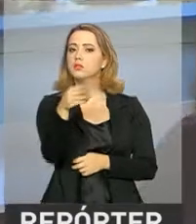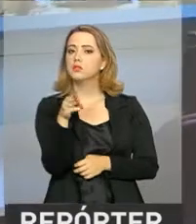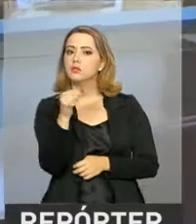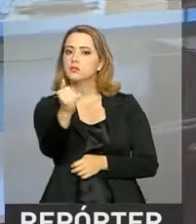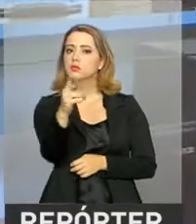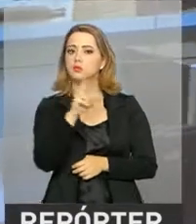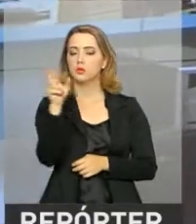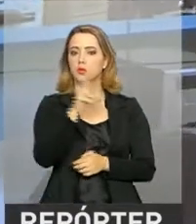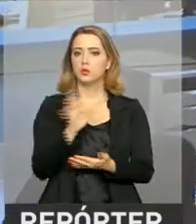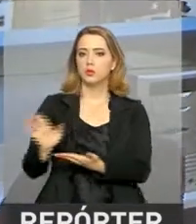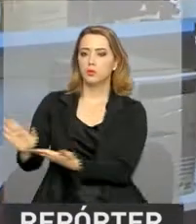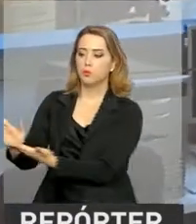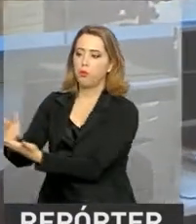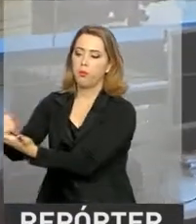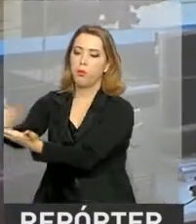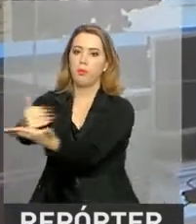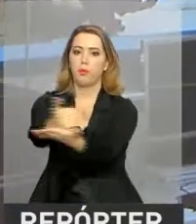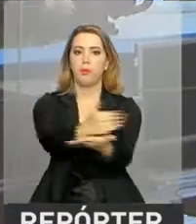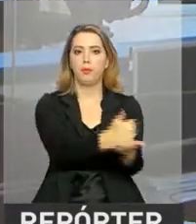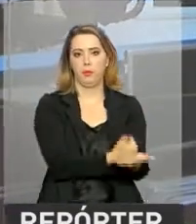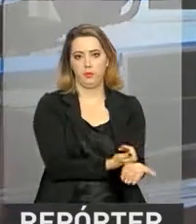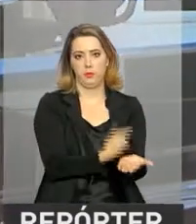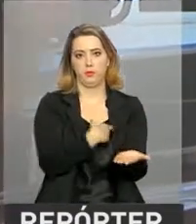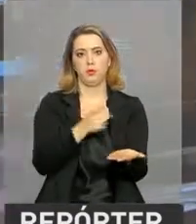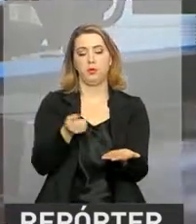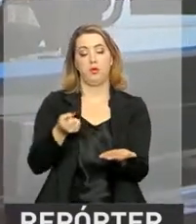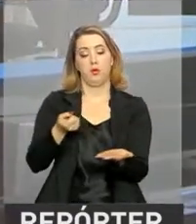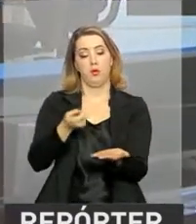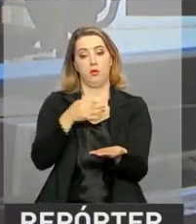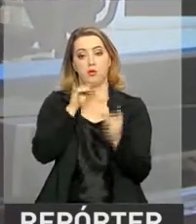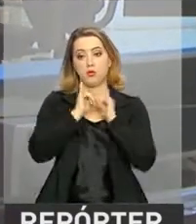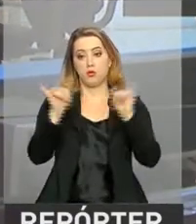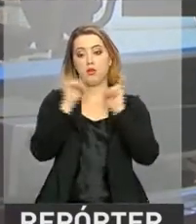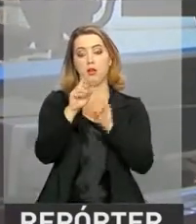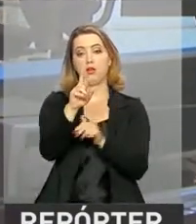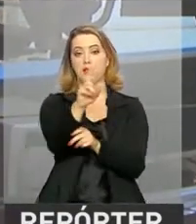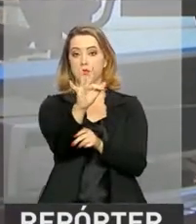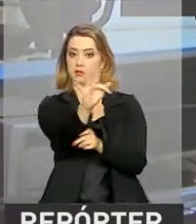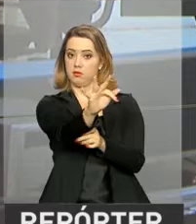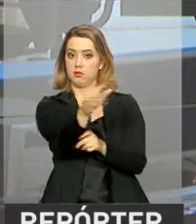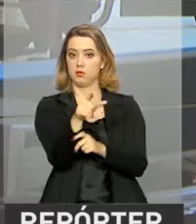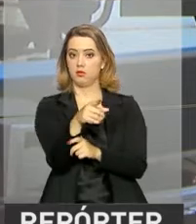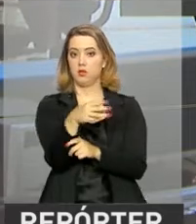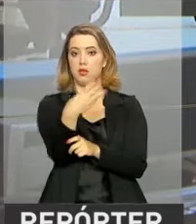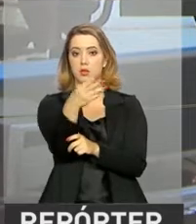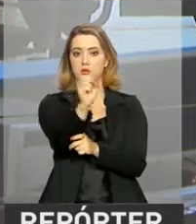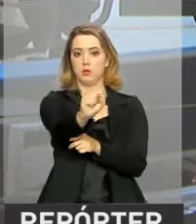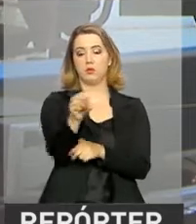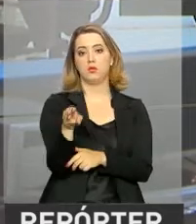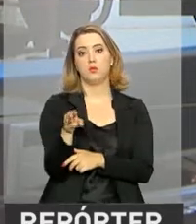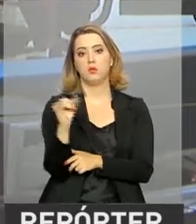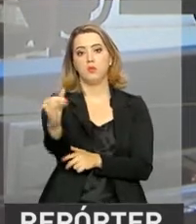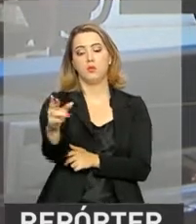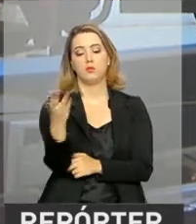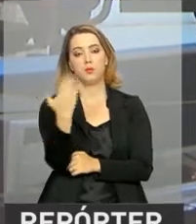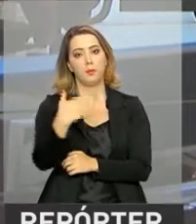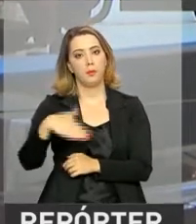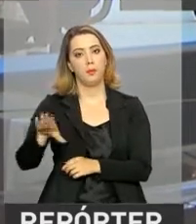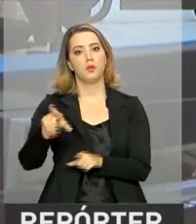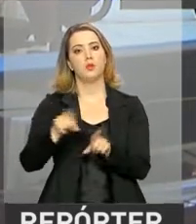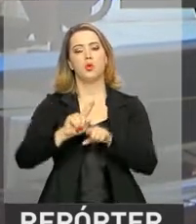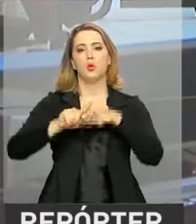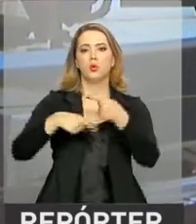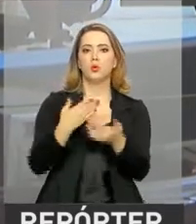reais arrecadados com o programa de regularização de recursos no exterior 38 bilhões e meio vão ficar com o governo federal o